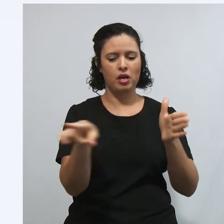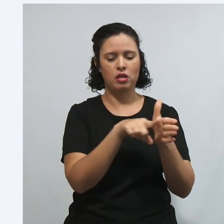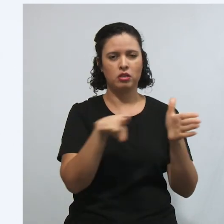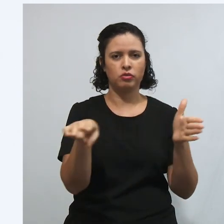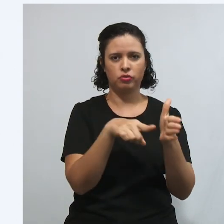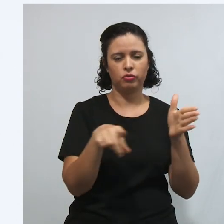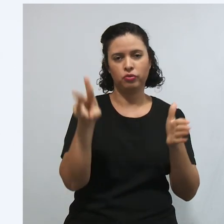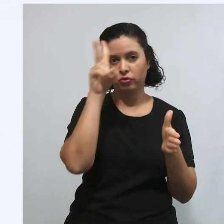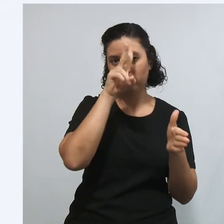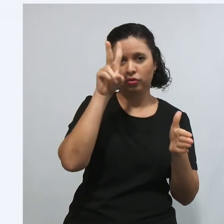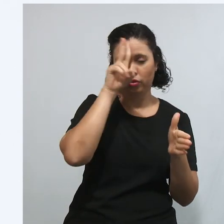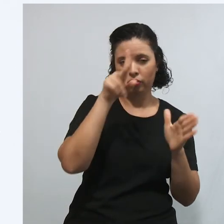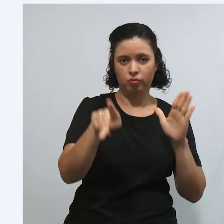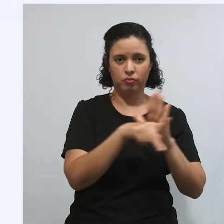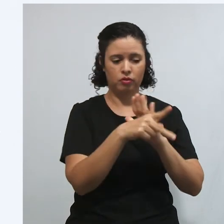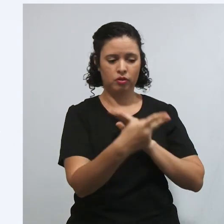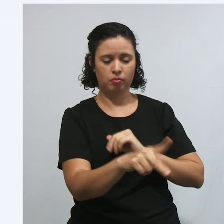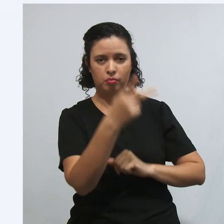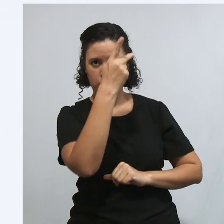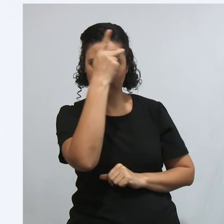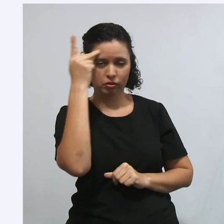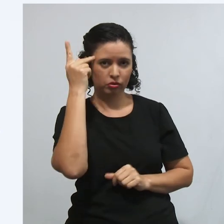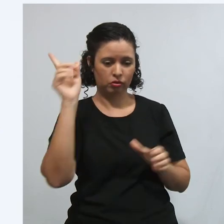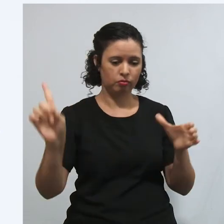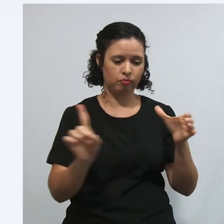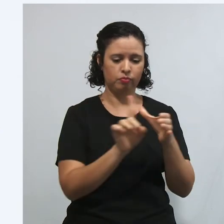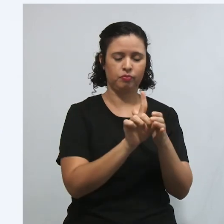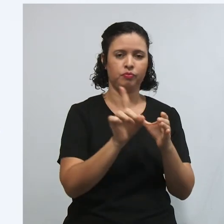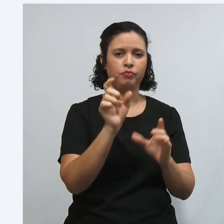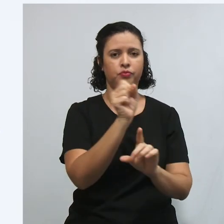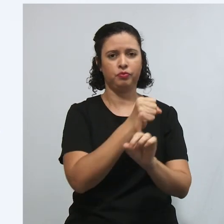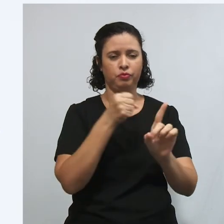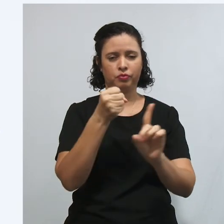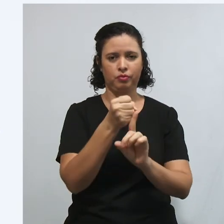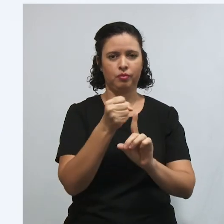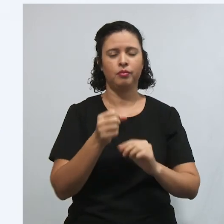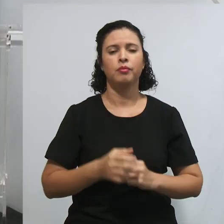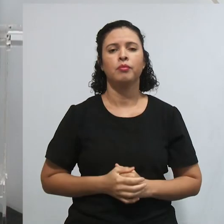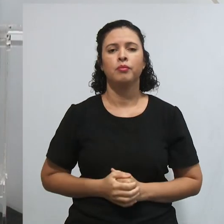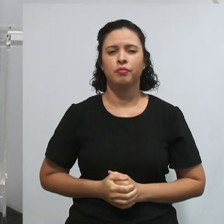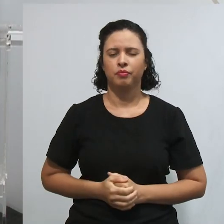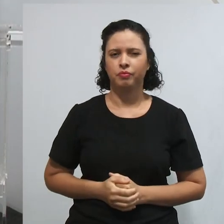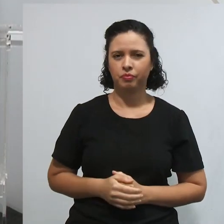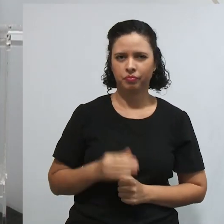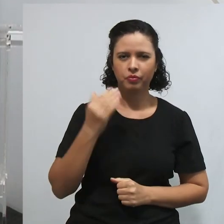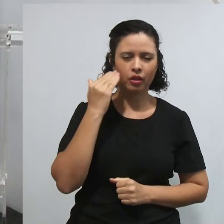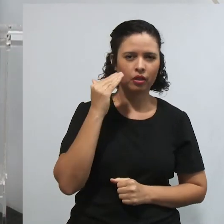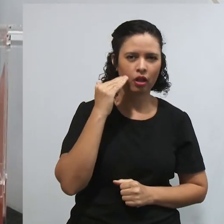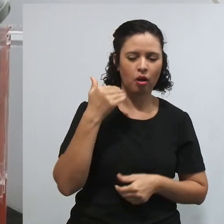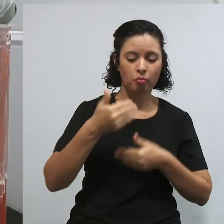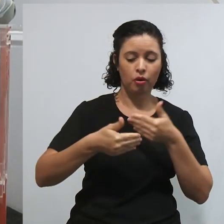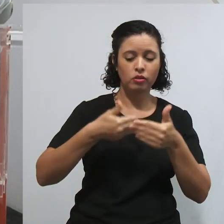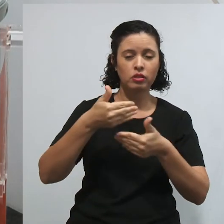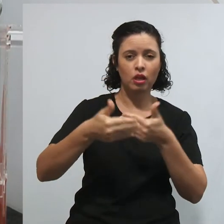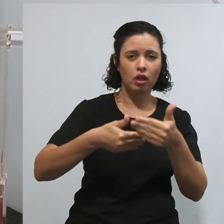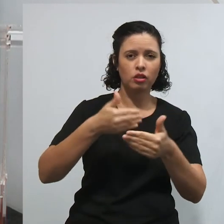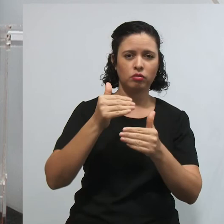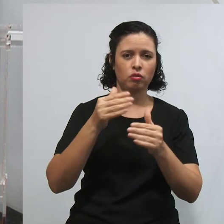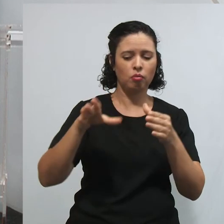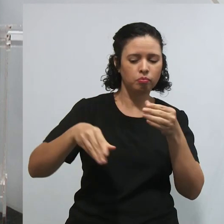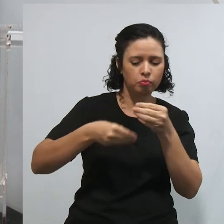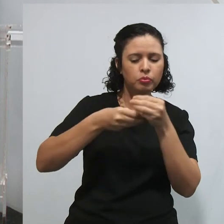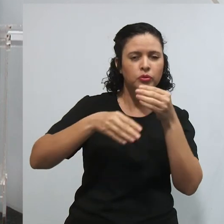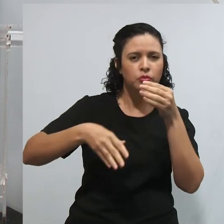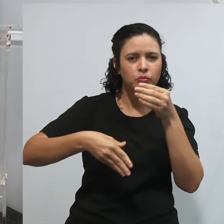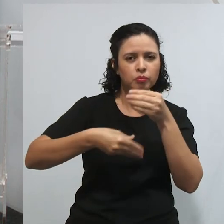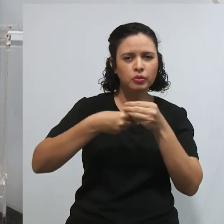indivíduo nasce e ao lugar que ele ocupa na sociedade. Então, estão entendendo? Então, é um processo de